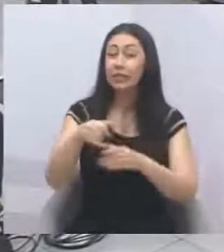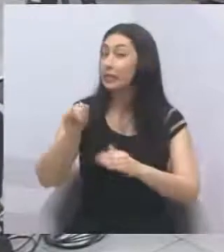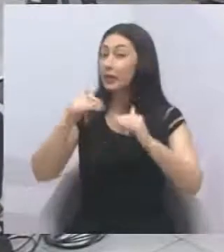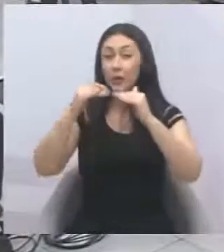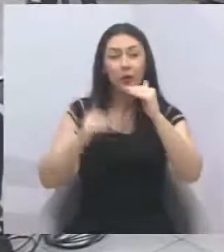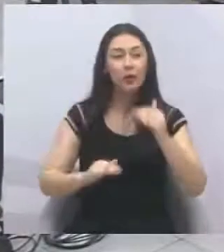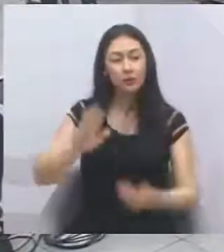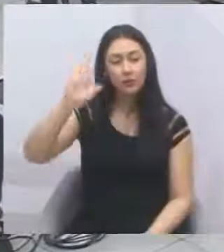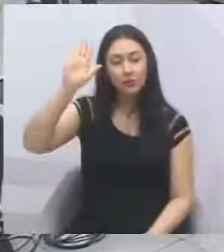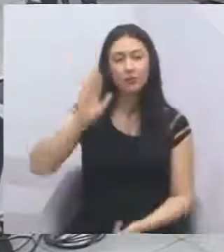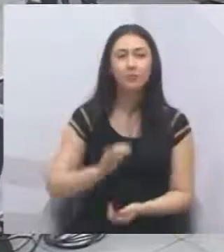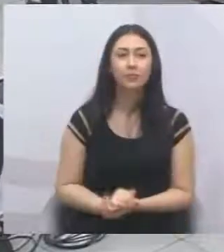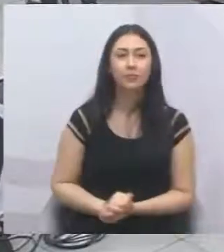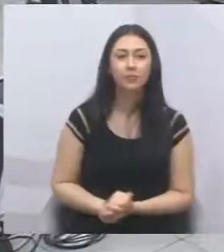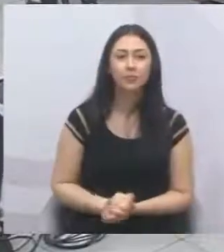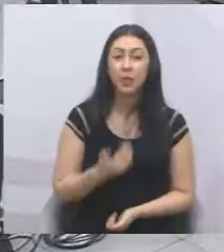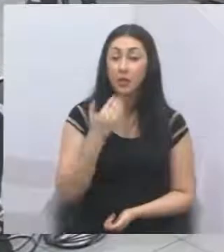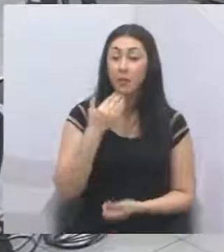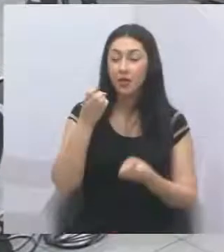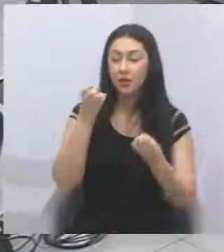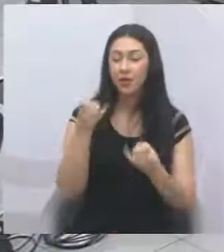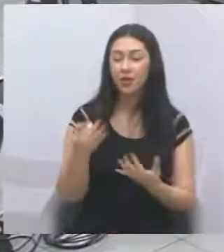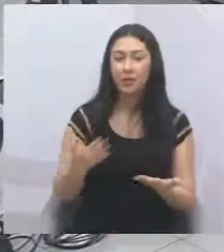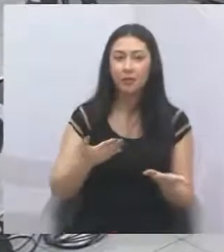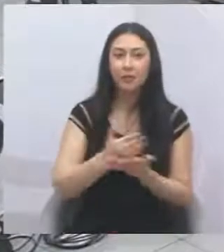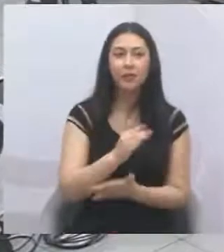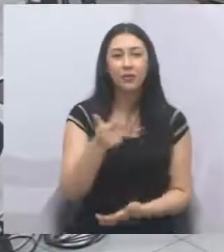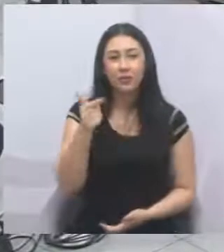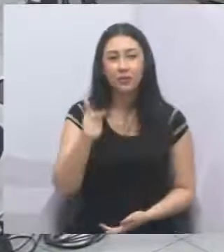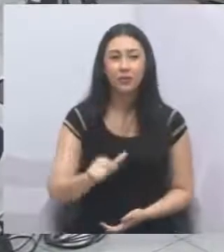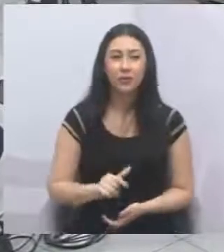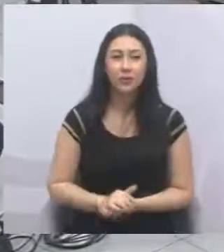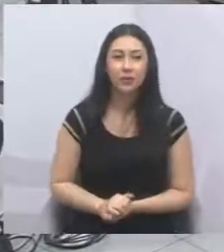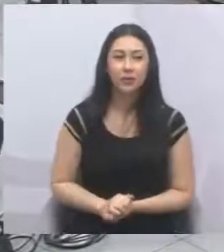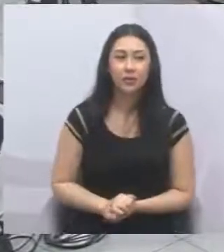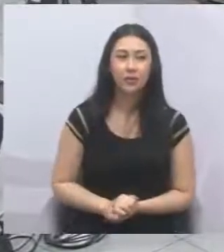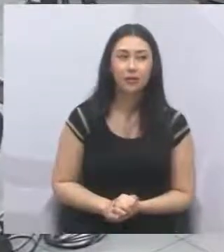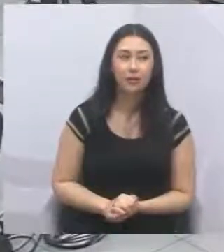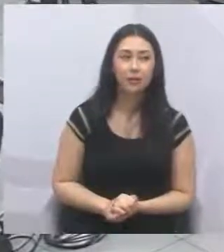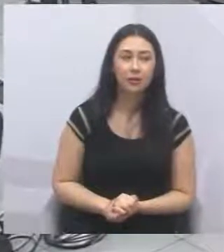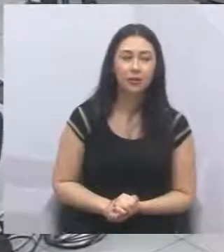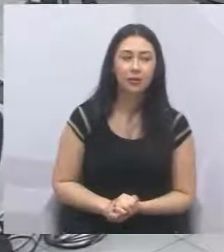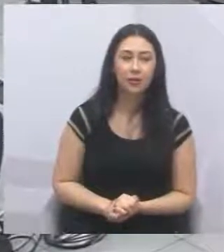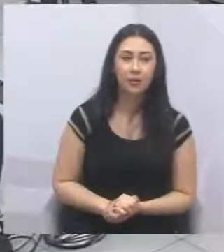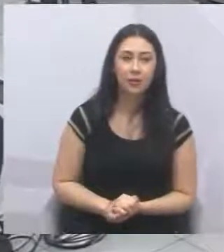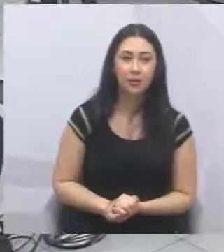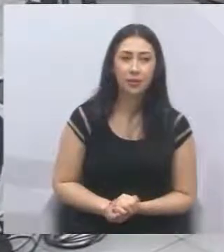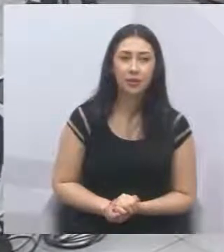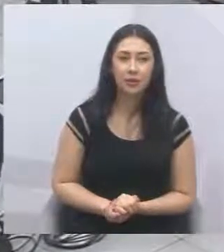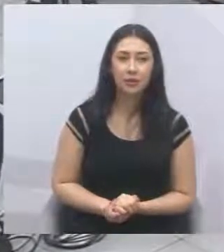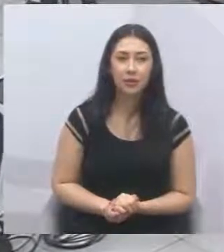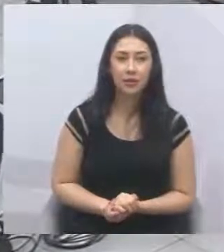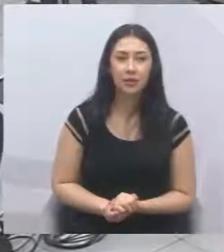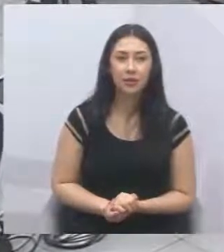manifestem levantando os braços. Pedido de informação aprovado. Próximo pedido. Pedido